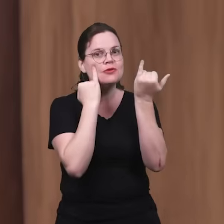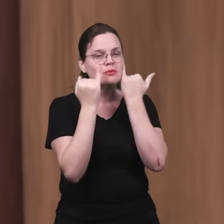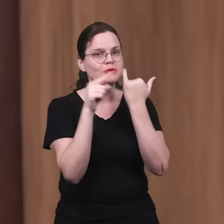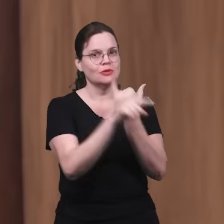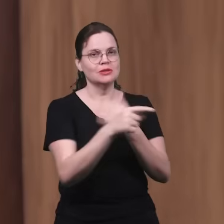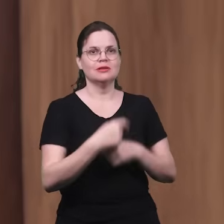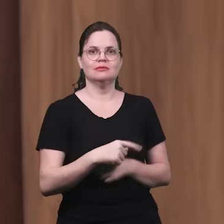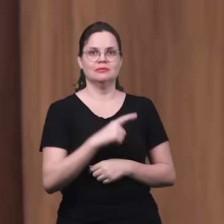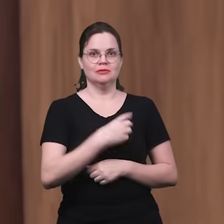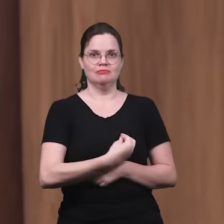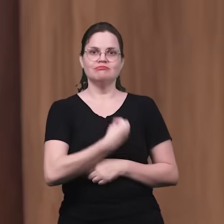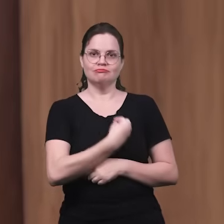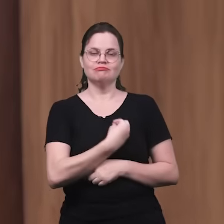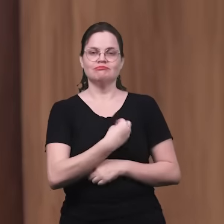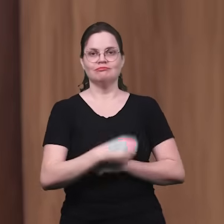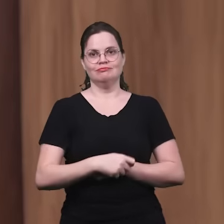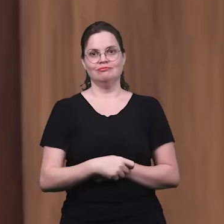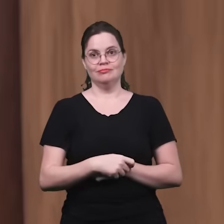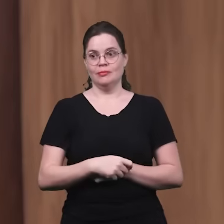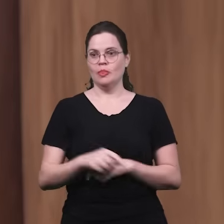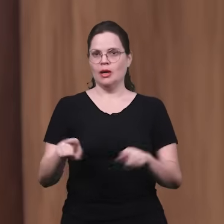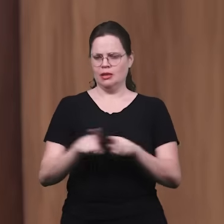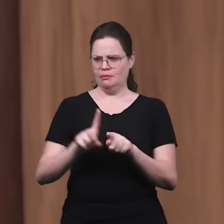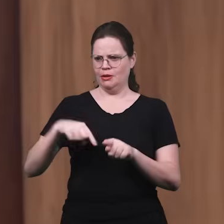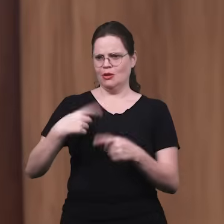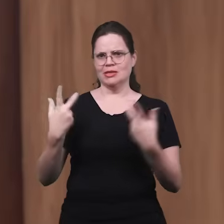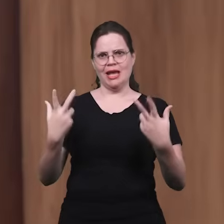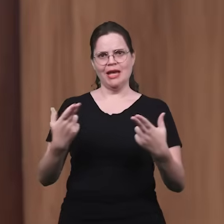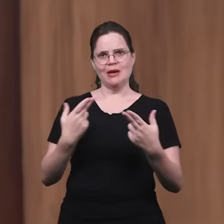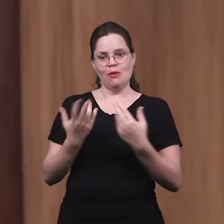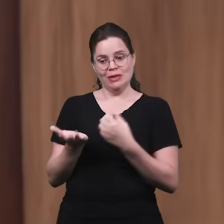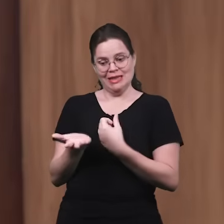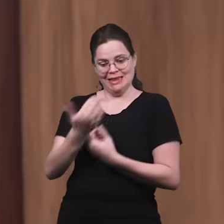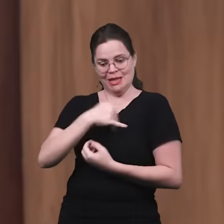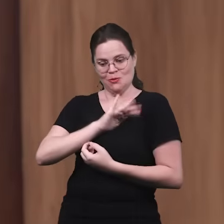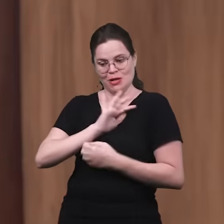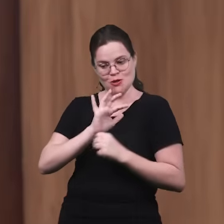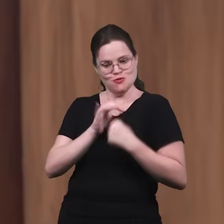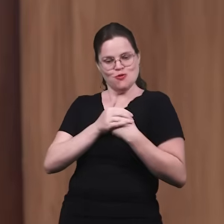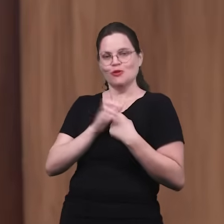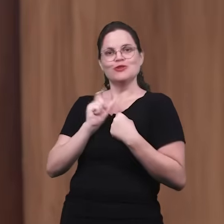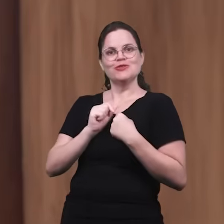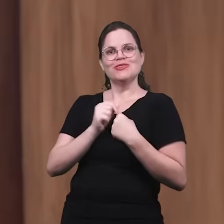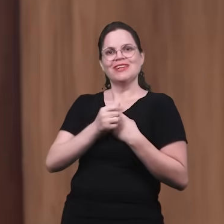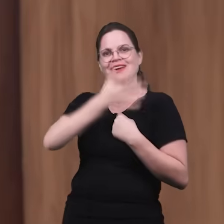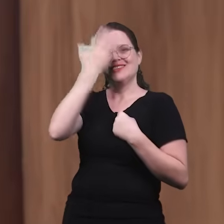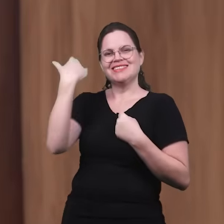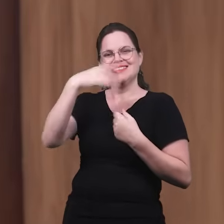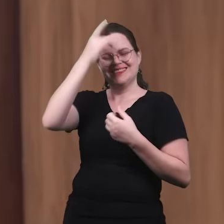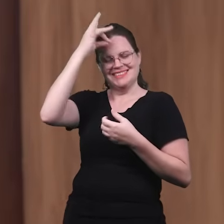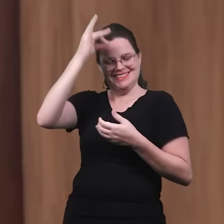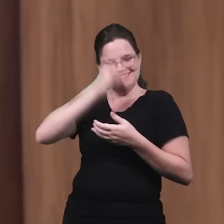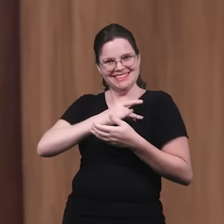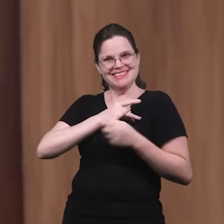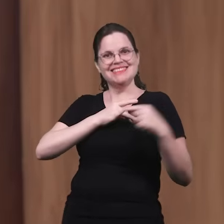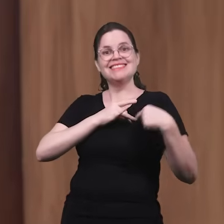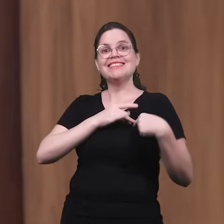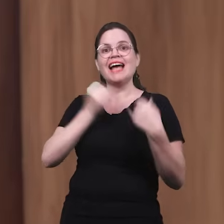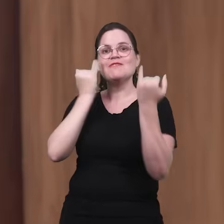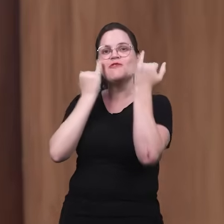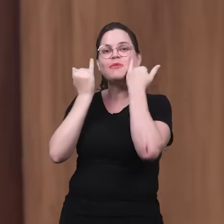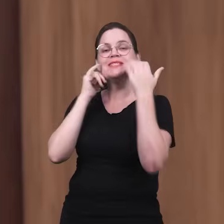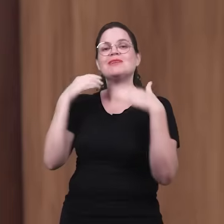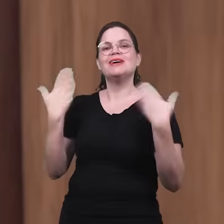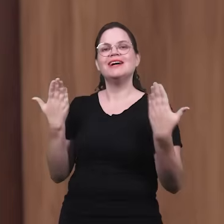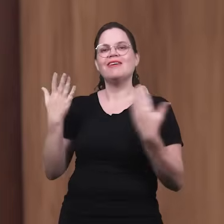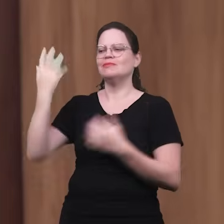do mensageiro. Nós também guardamos hoje o Espírito Santo de Deus, o nosso coração e a mensagem que ele traz. A mensagem que ele traz hoje para nós